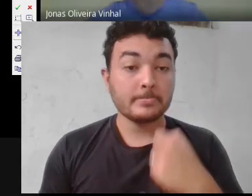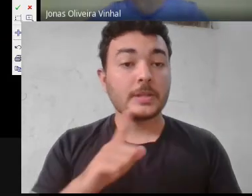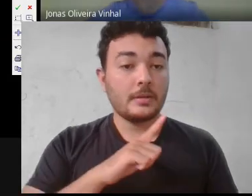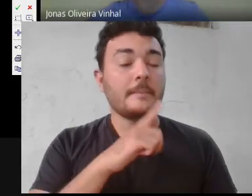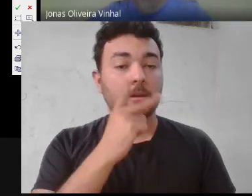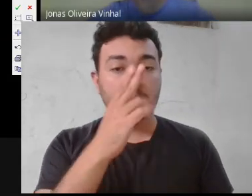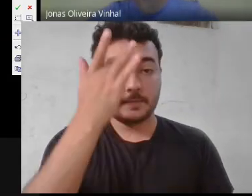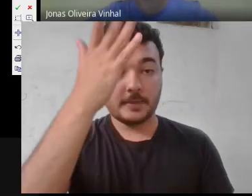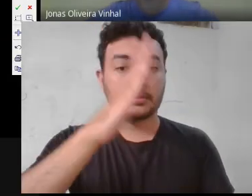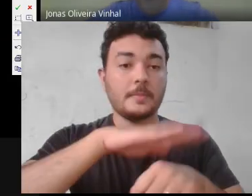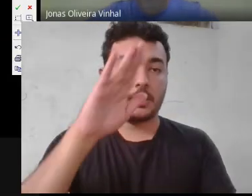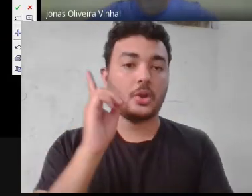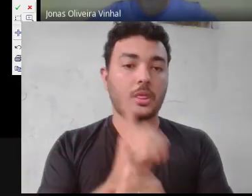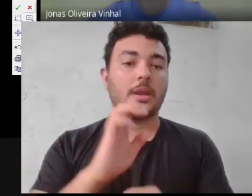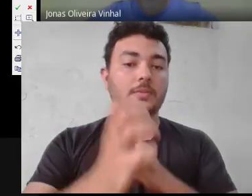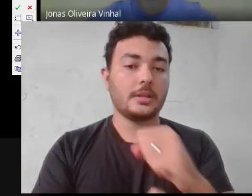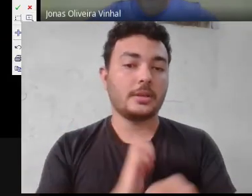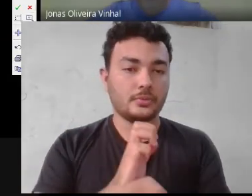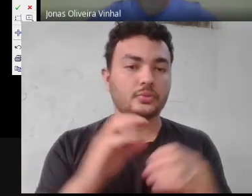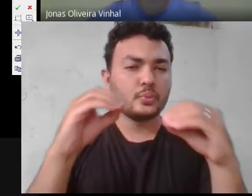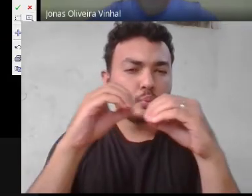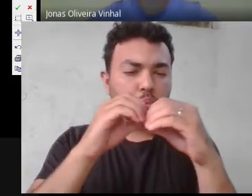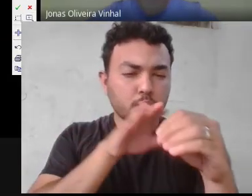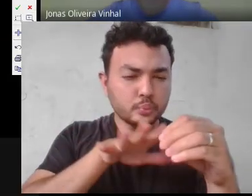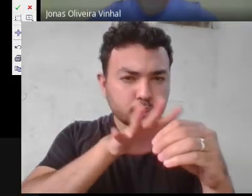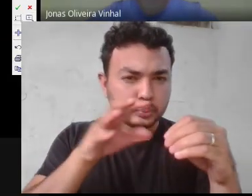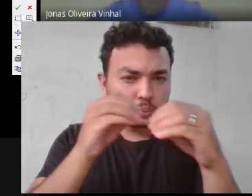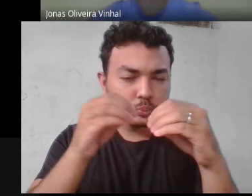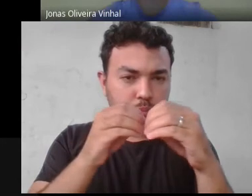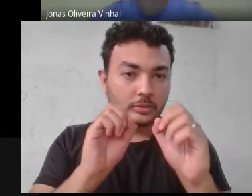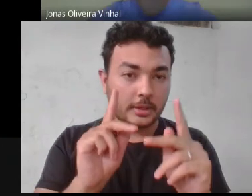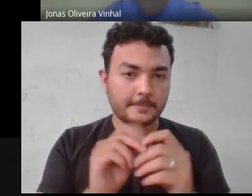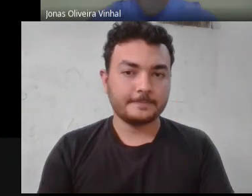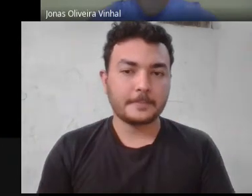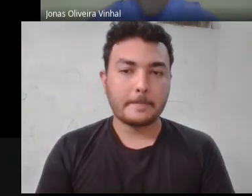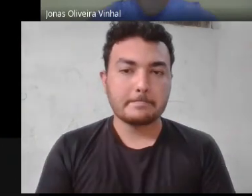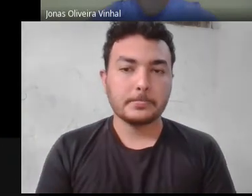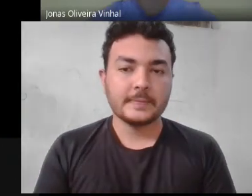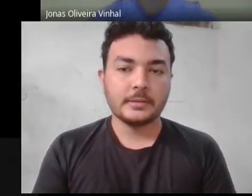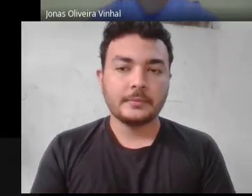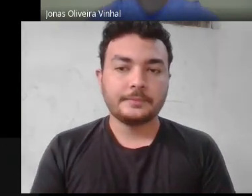uma probabilidade maior de encontrá-los, tá bem? Aqui na formação dessa molécula de cloro.